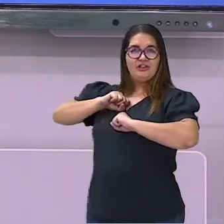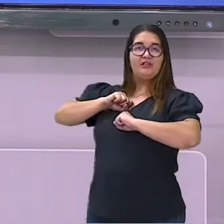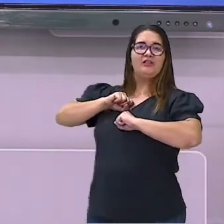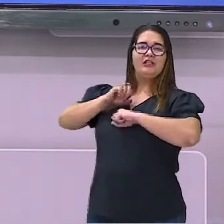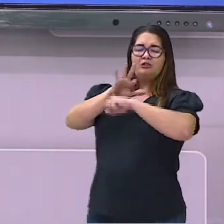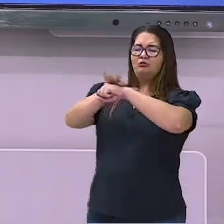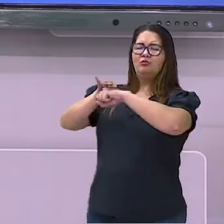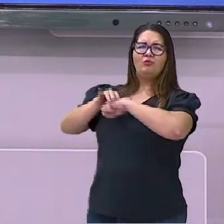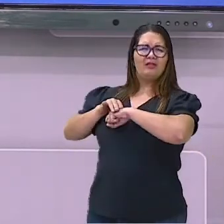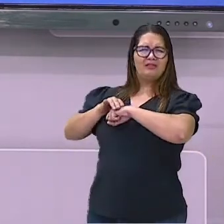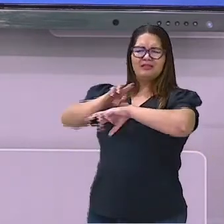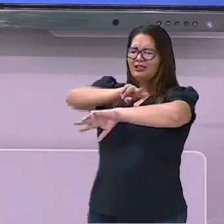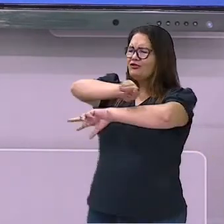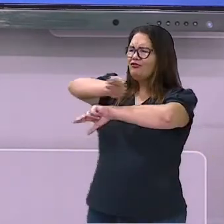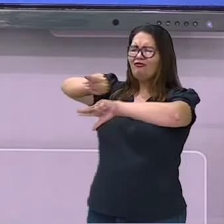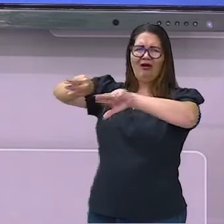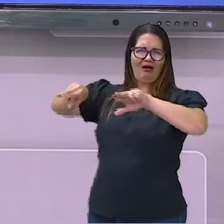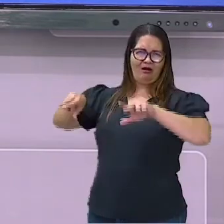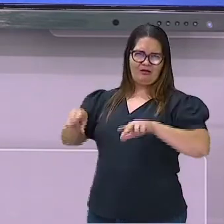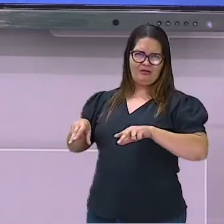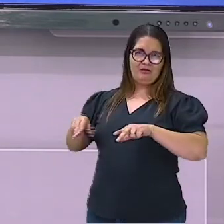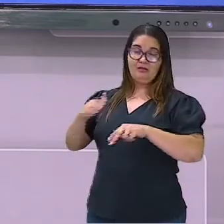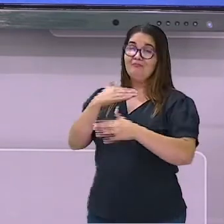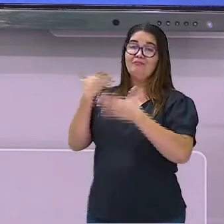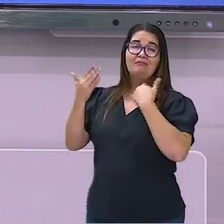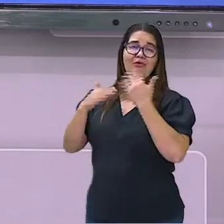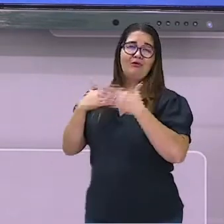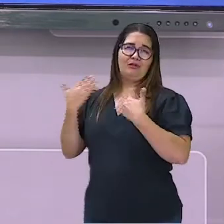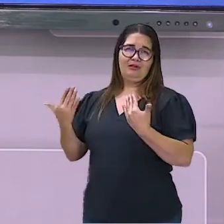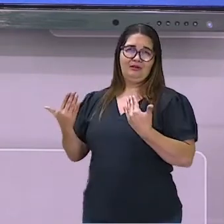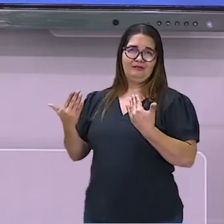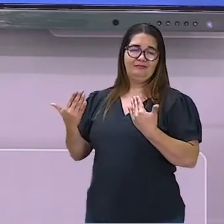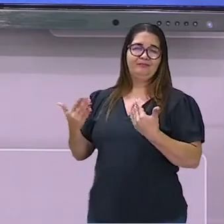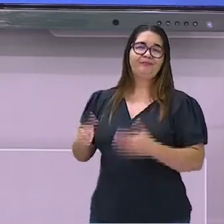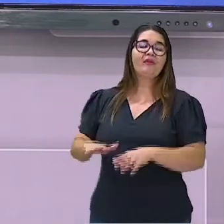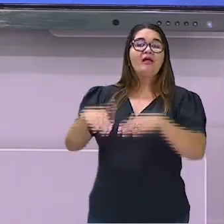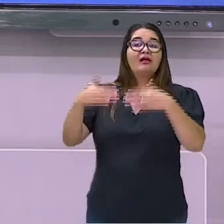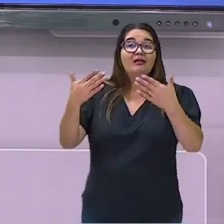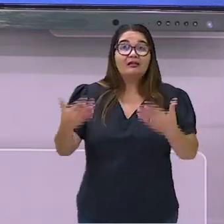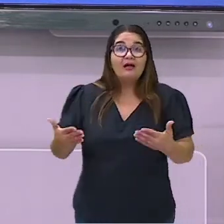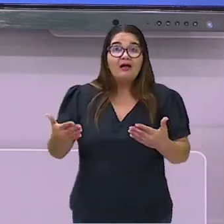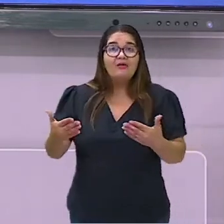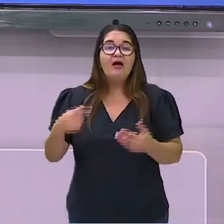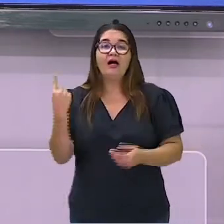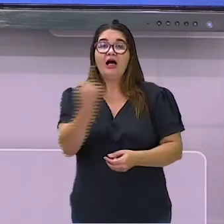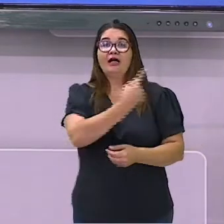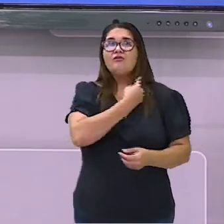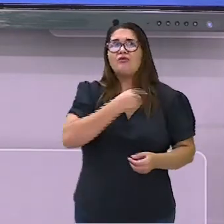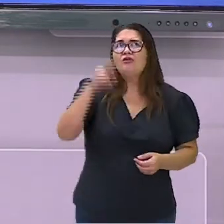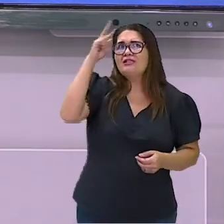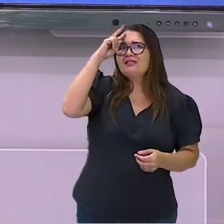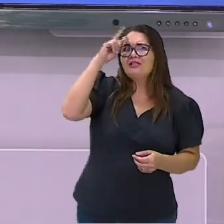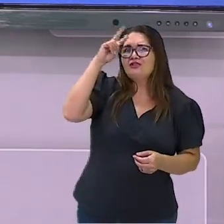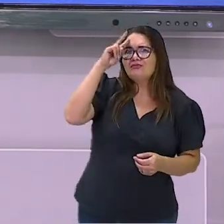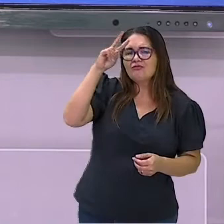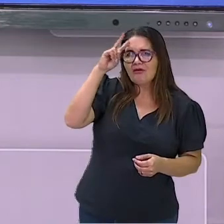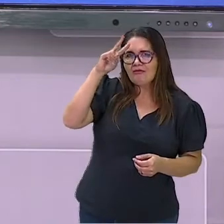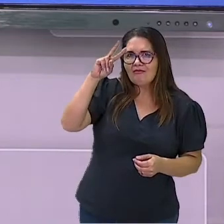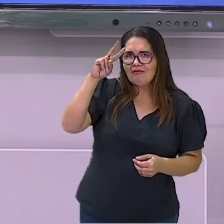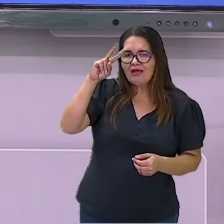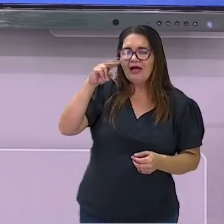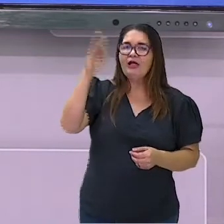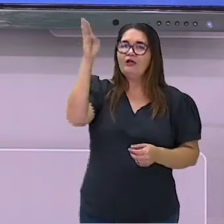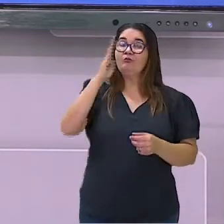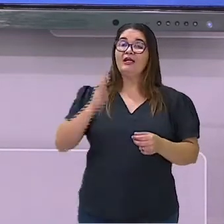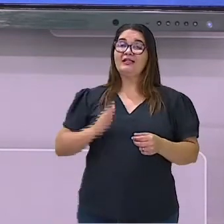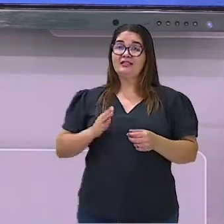alimentar. Como eu disse, a nossa história lá começou em 1500, A história da colonização portuguesa